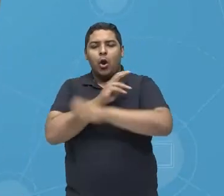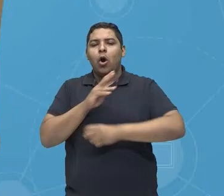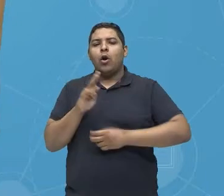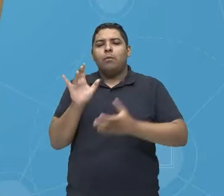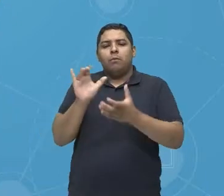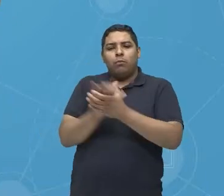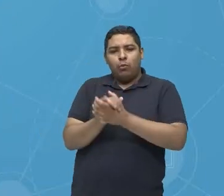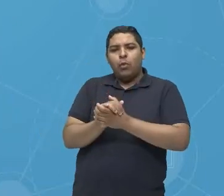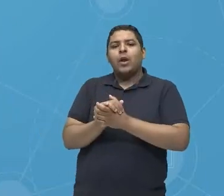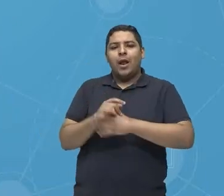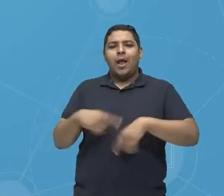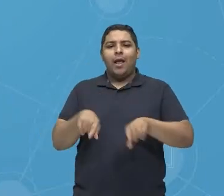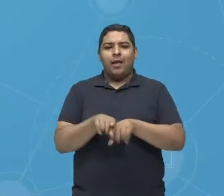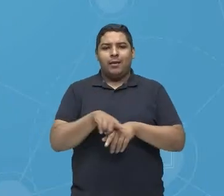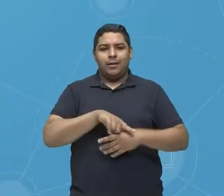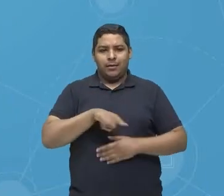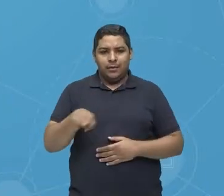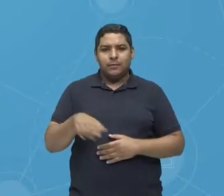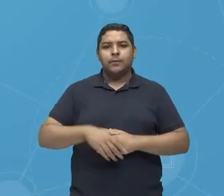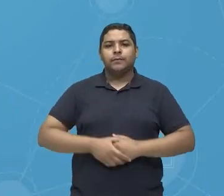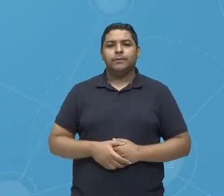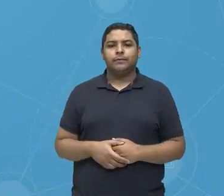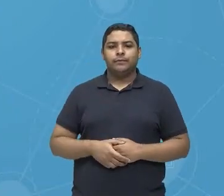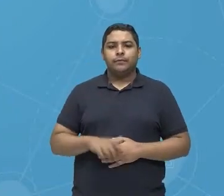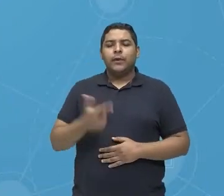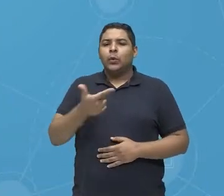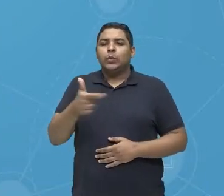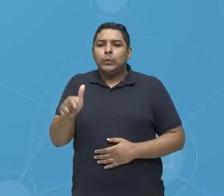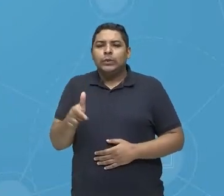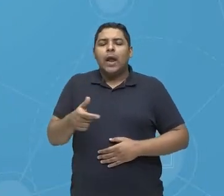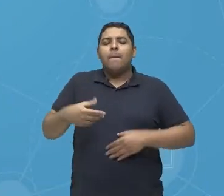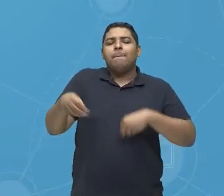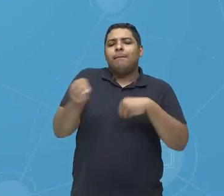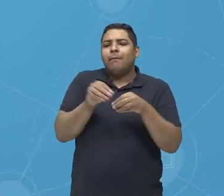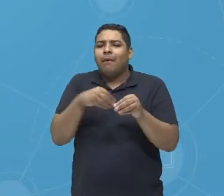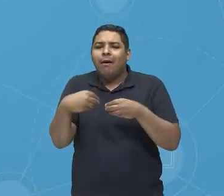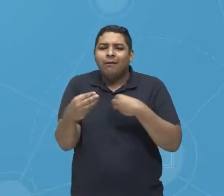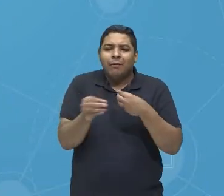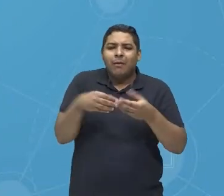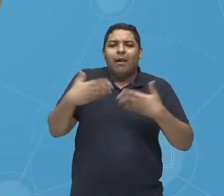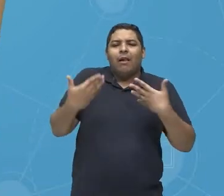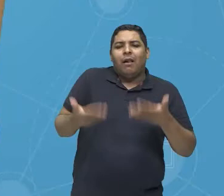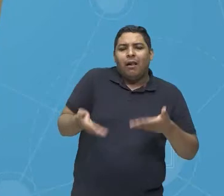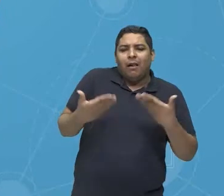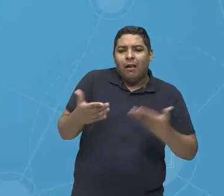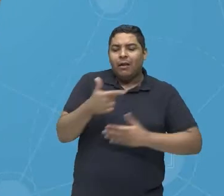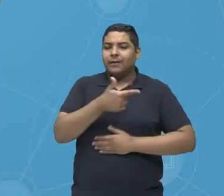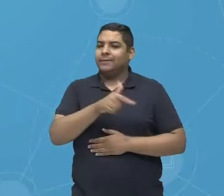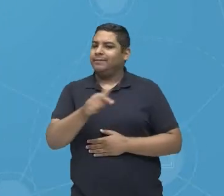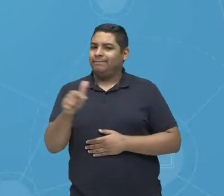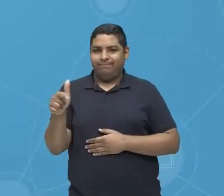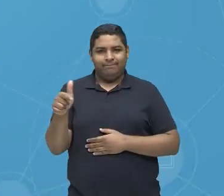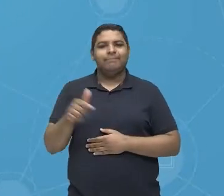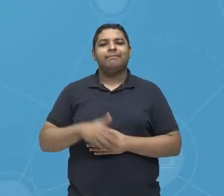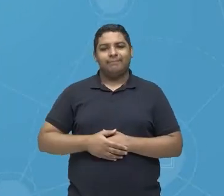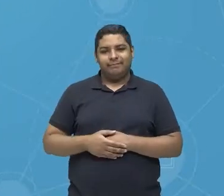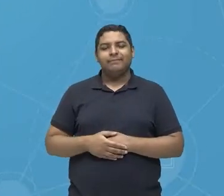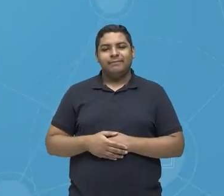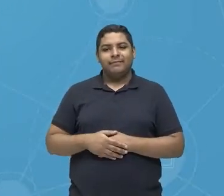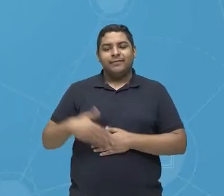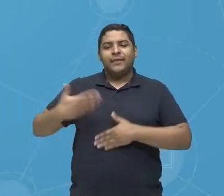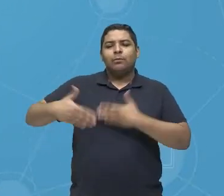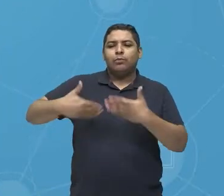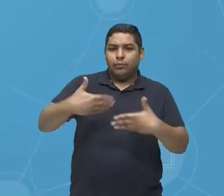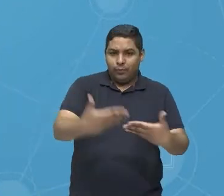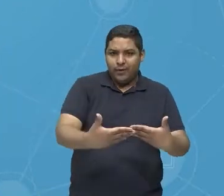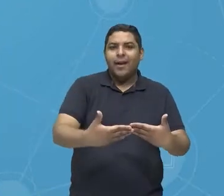estão cerrados, não há um movimento, não há uma leveza nessa escultura, que durante as aulas de arte vocês vão ver, não